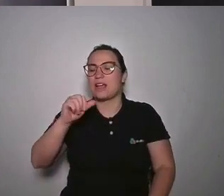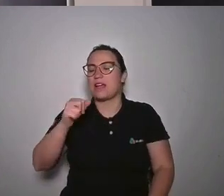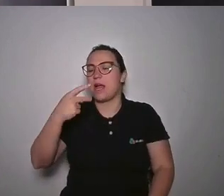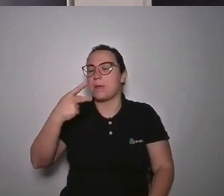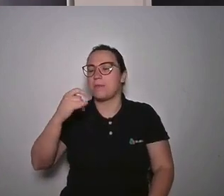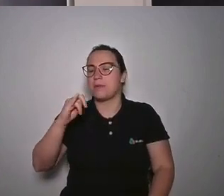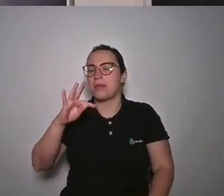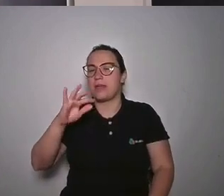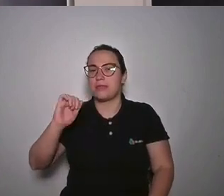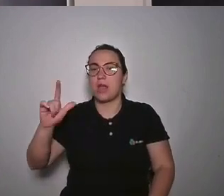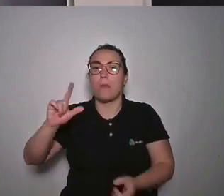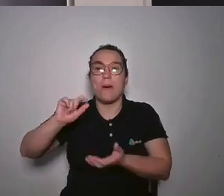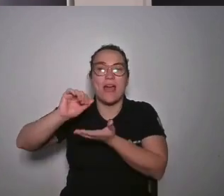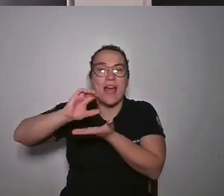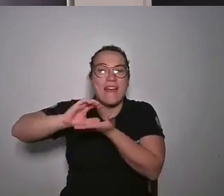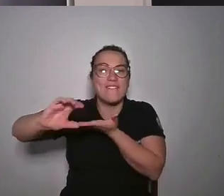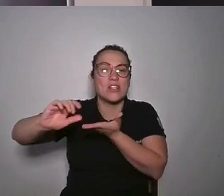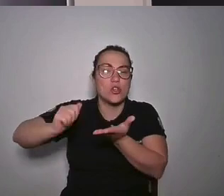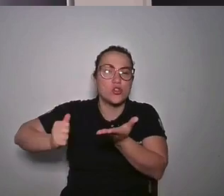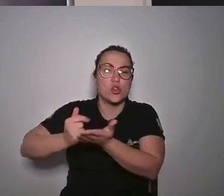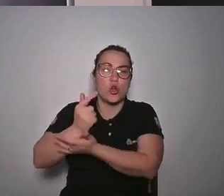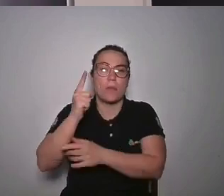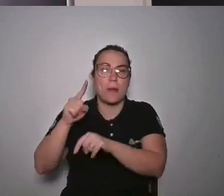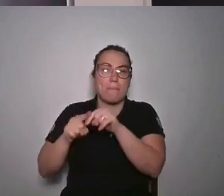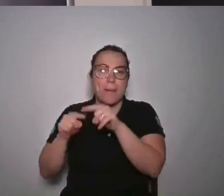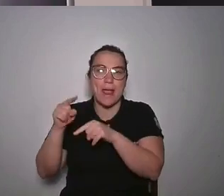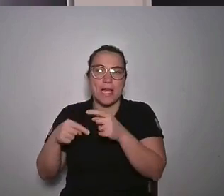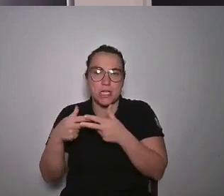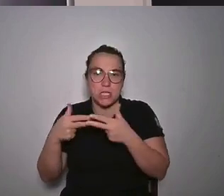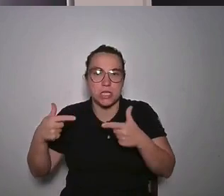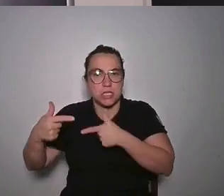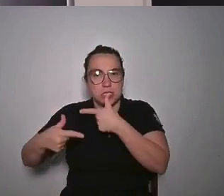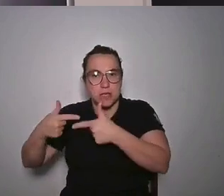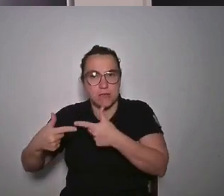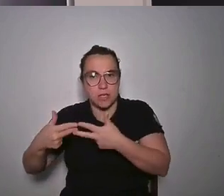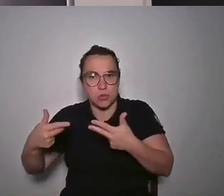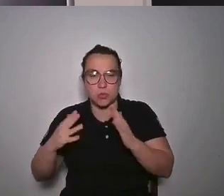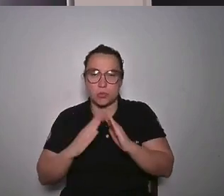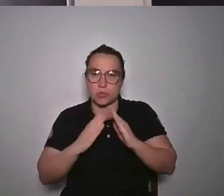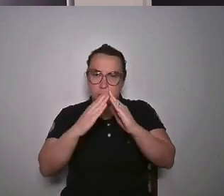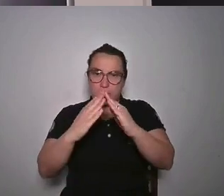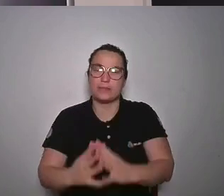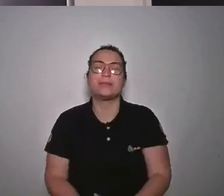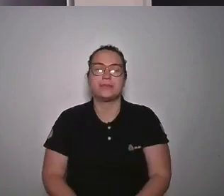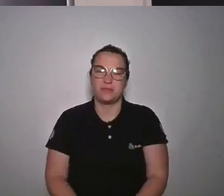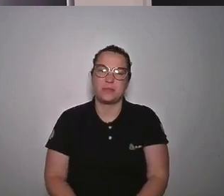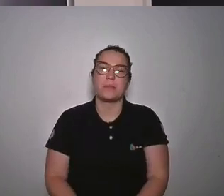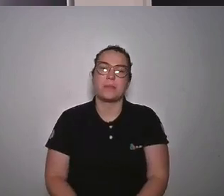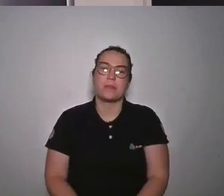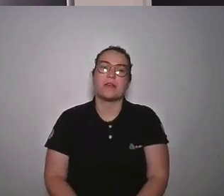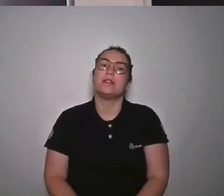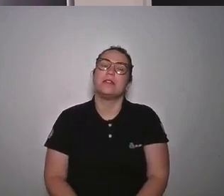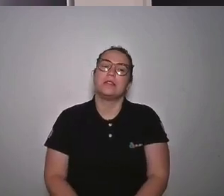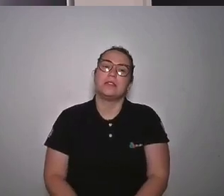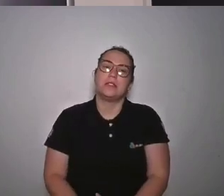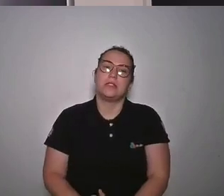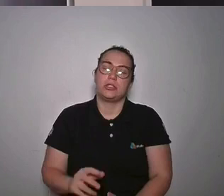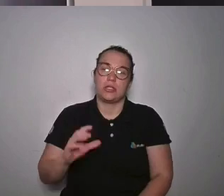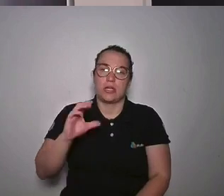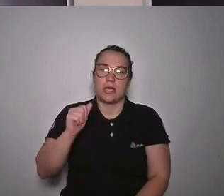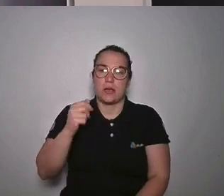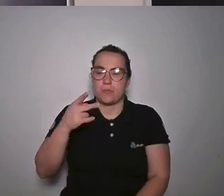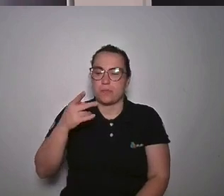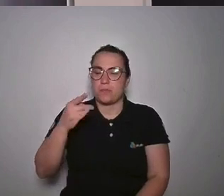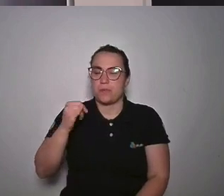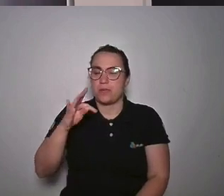para investimento, para a compra de bens e imobilizados. Então, na receita de capital, nós